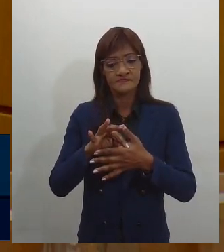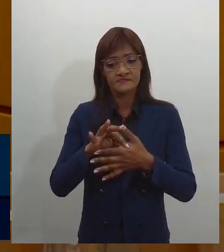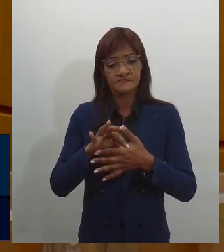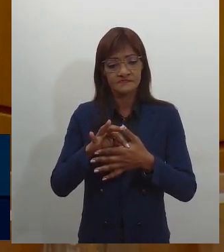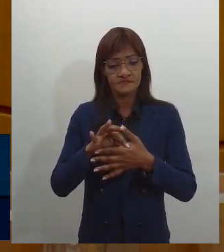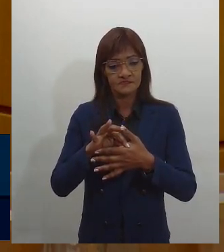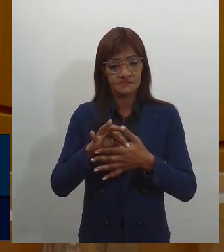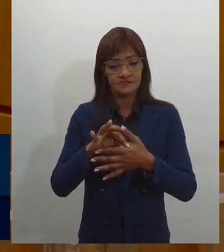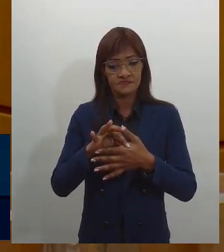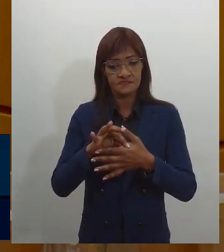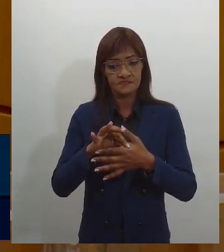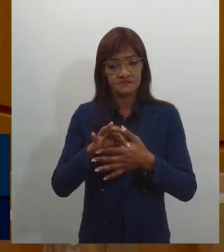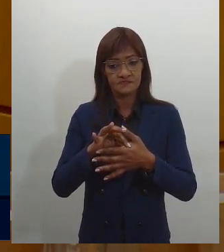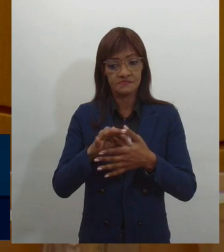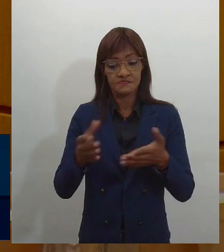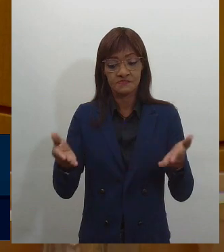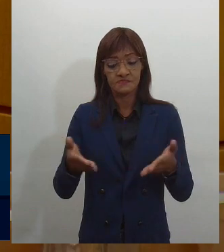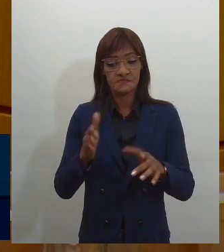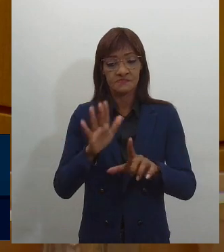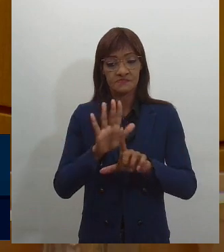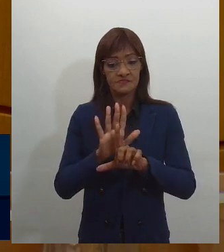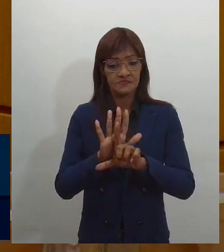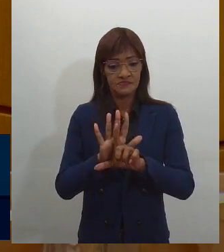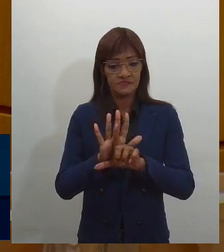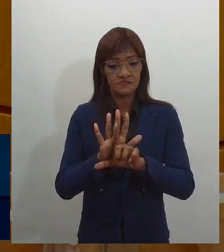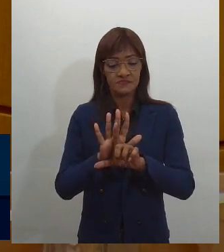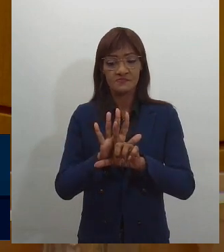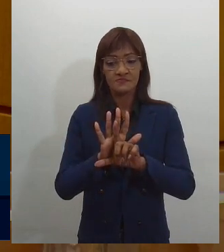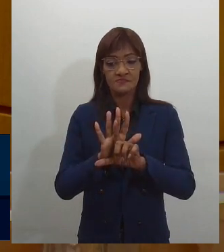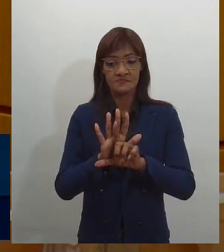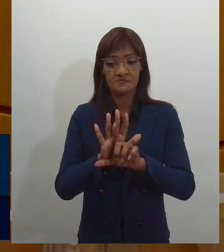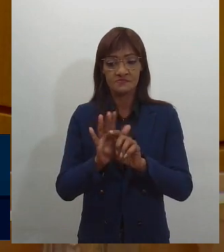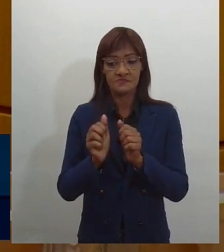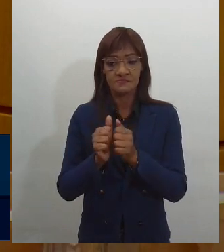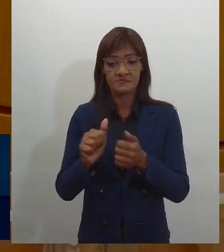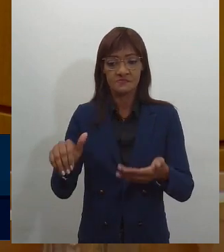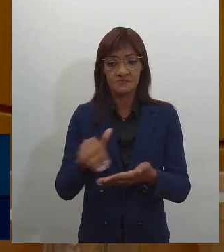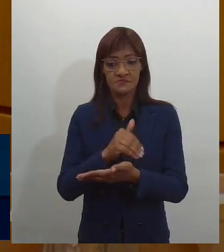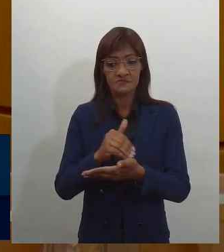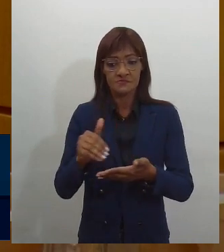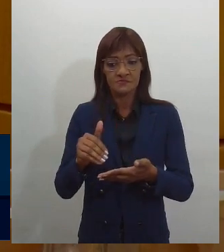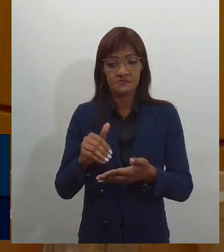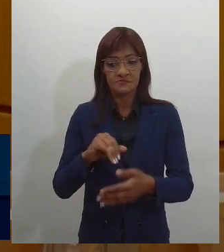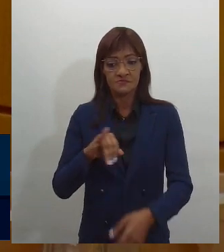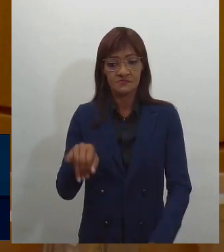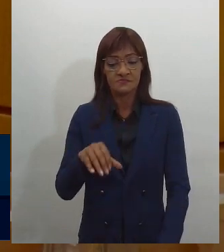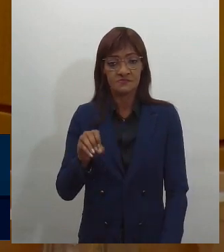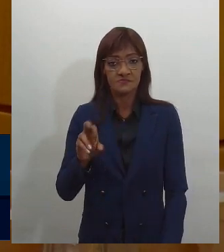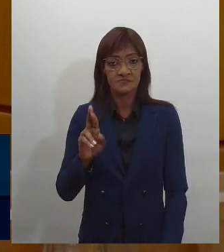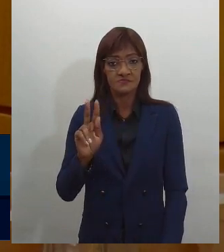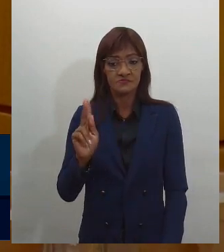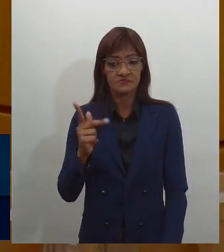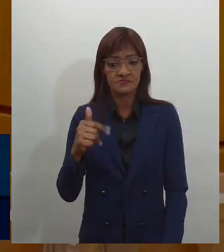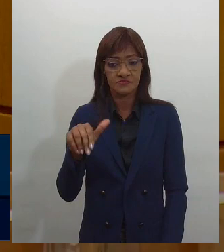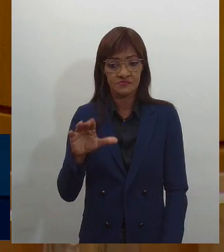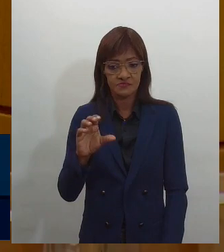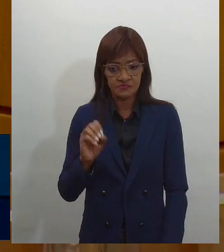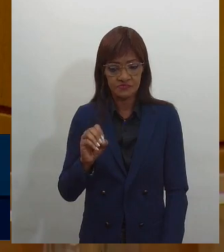hoje com o secretário da Casa Civil, Jorginho, que estava presente aqui numa nossa